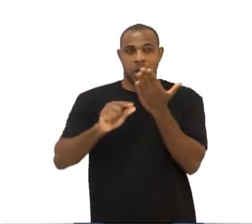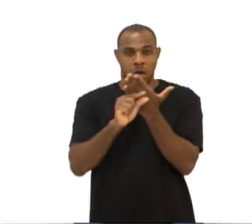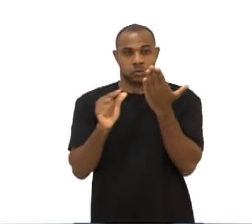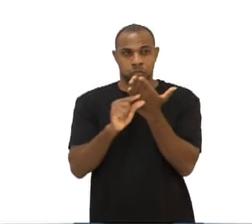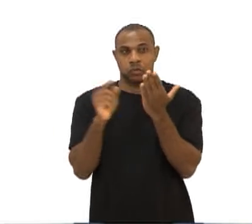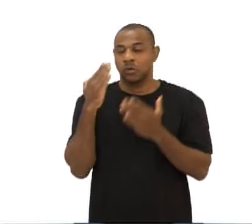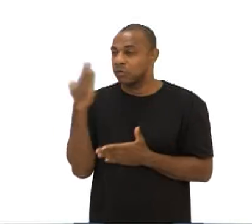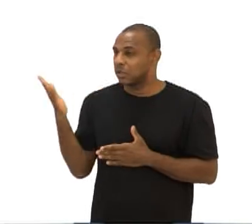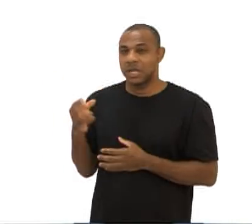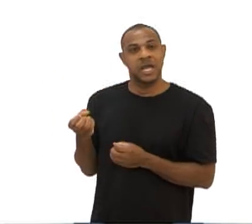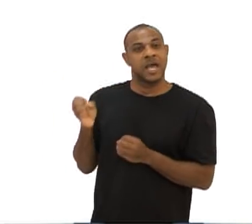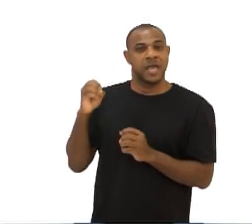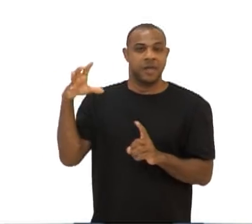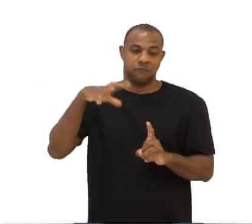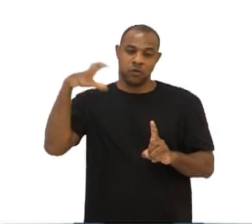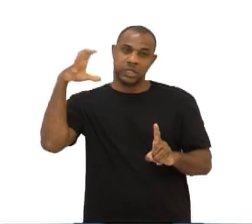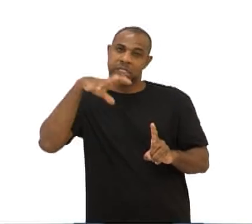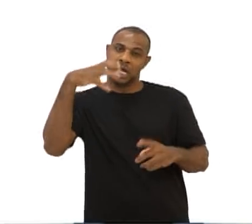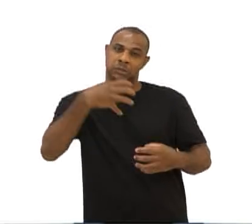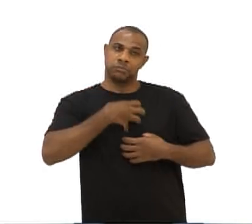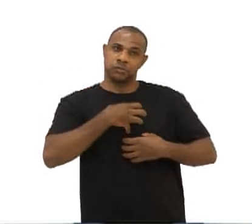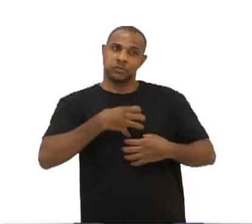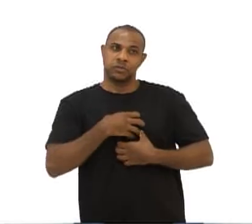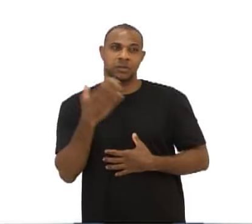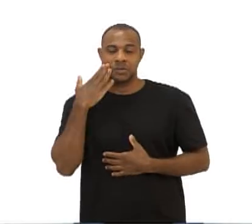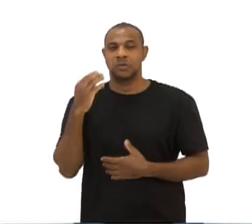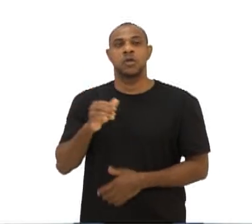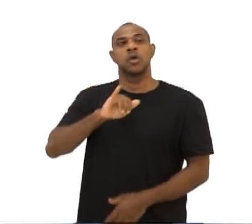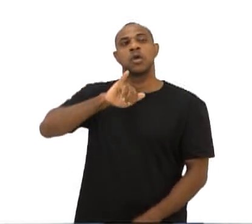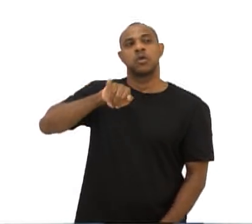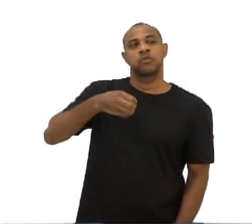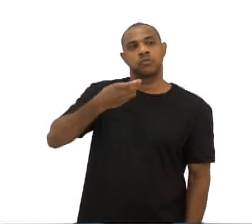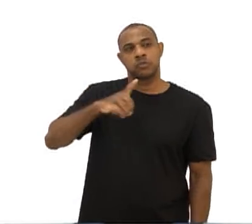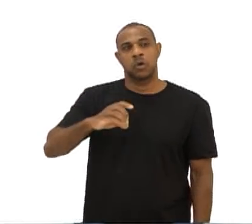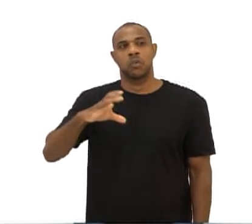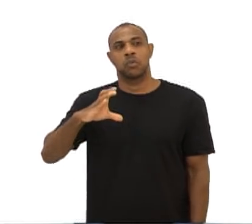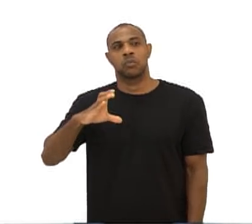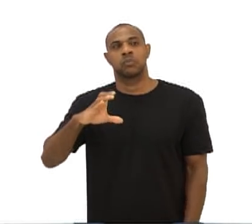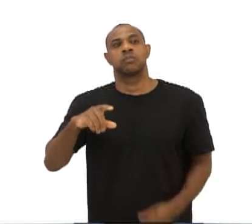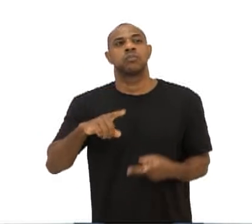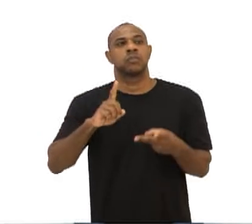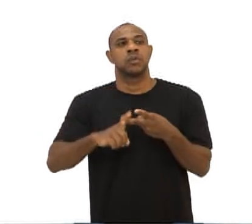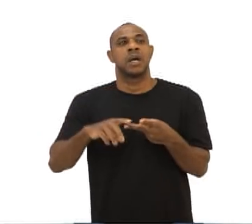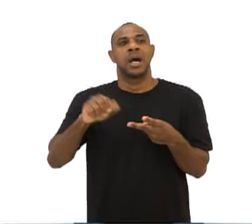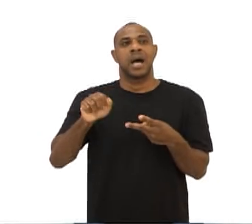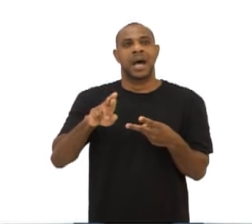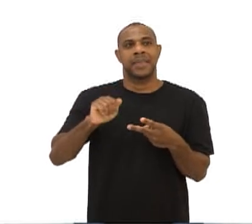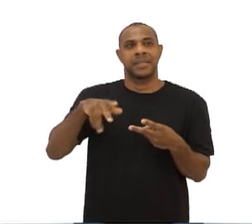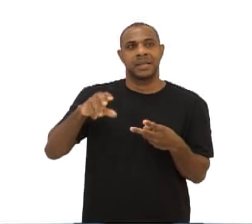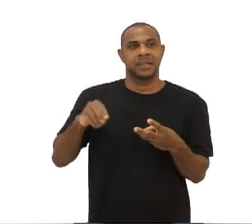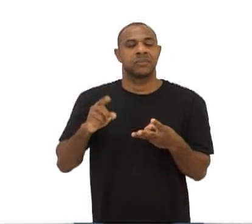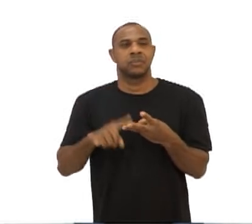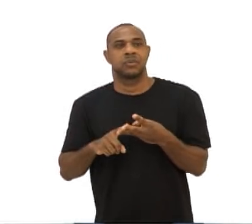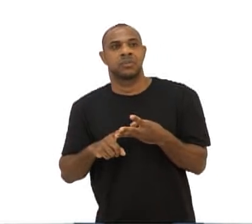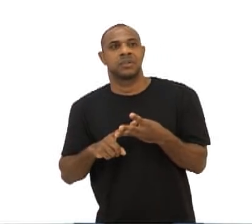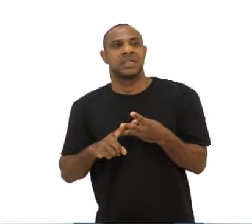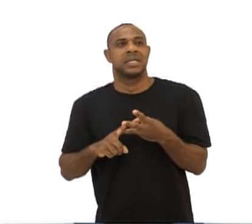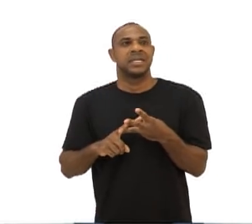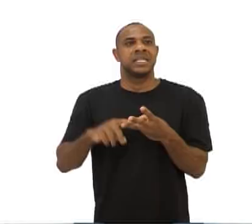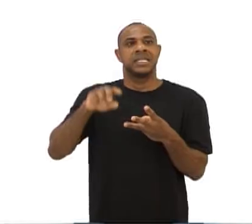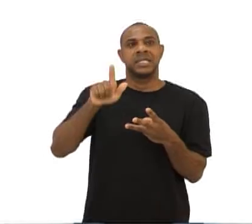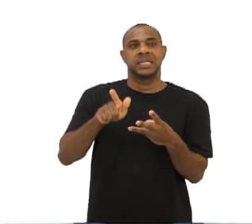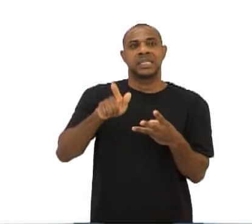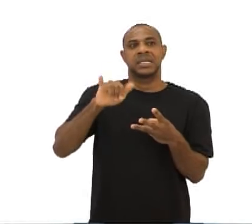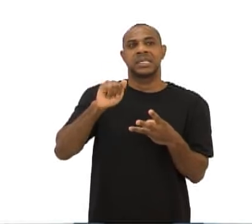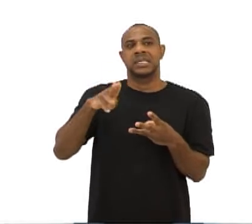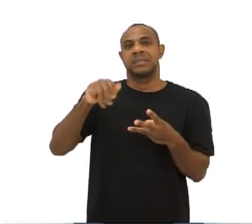estilo do cordel: João Cabral de Melo Neto, Ariano Suassuna, Guimarães Rosa, entre outros. Aqui tem